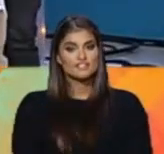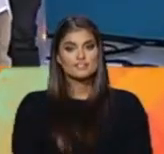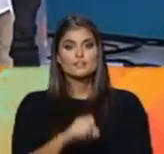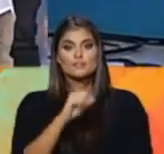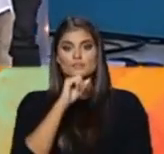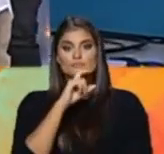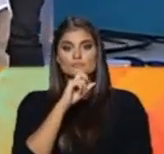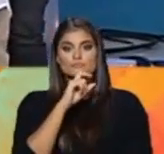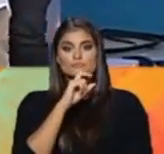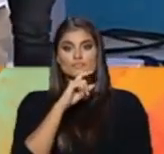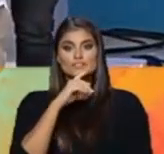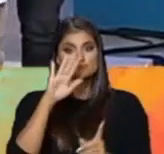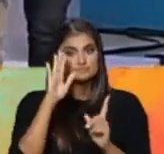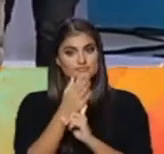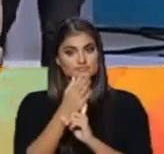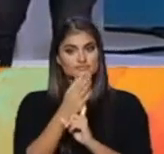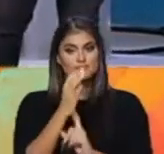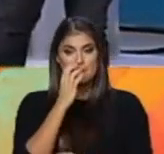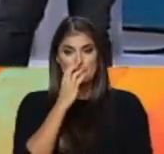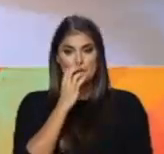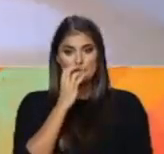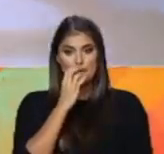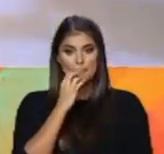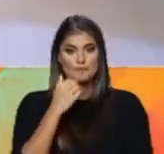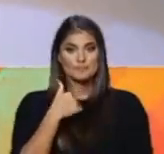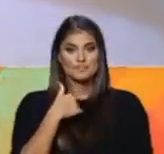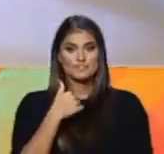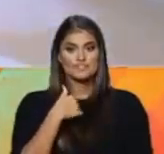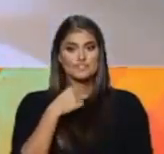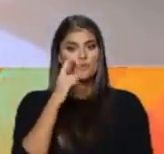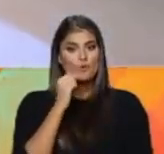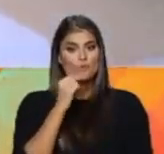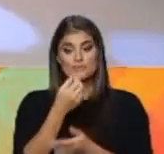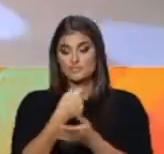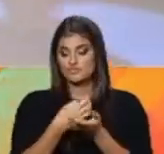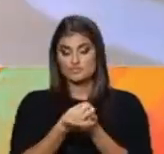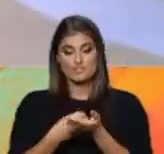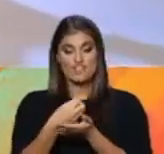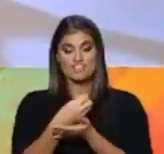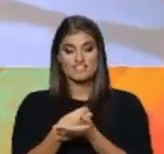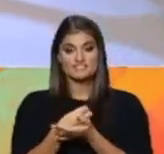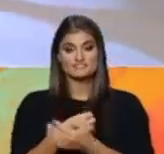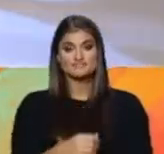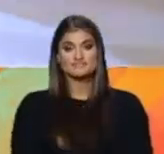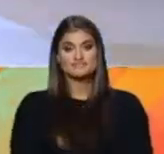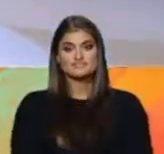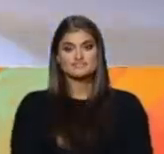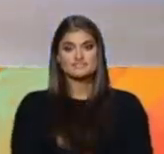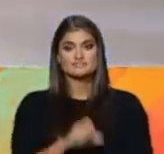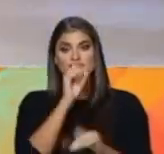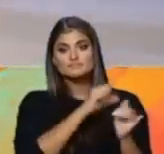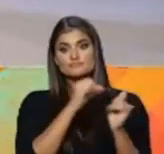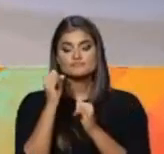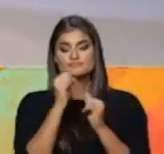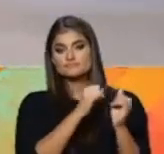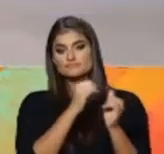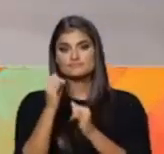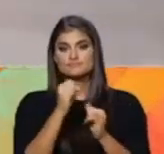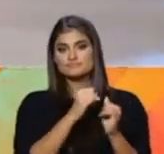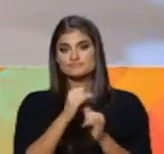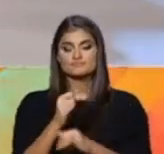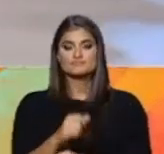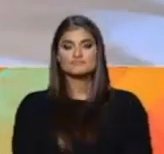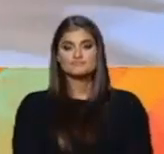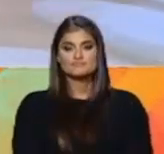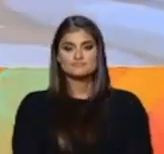sujeitaste a levar na cara. Não sou homem, não sou nada, e cantigas ao